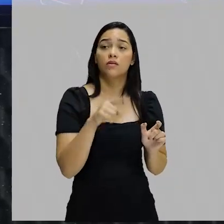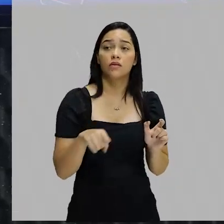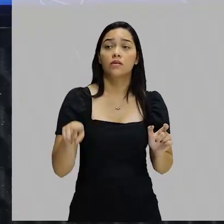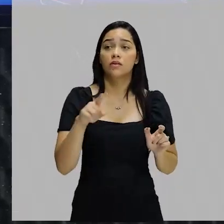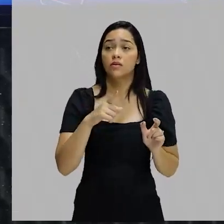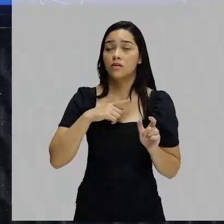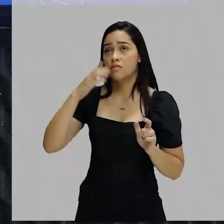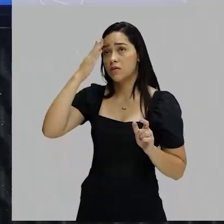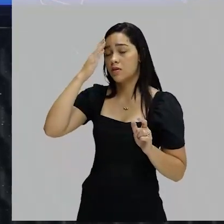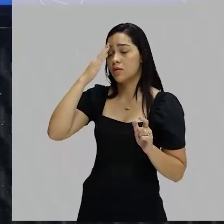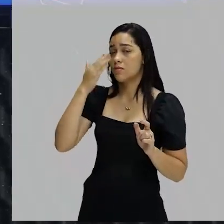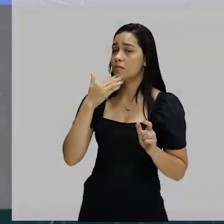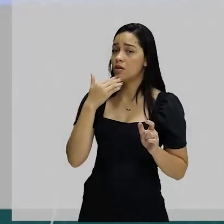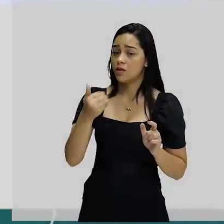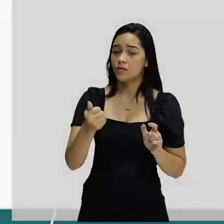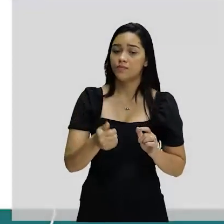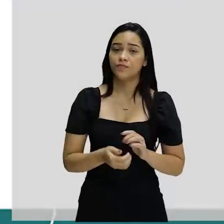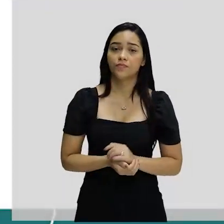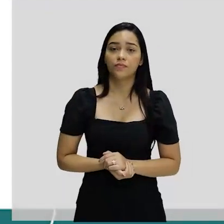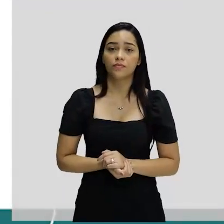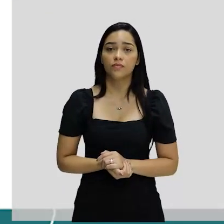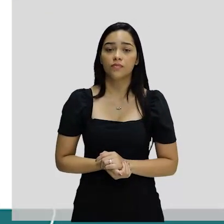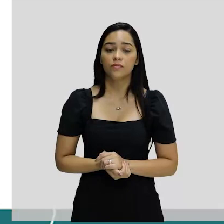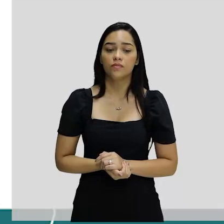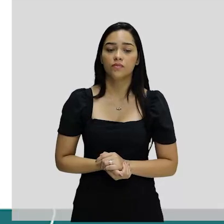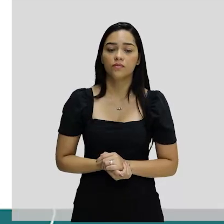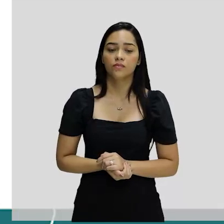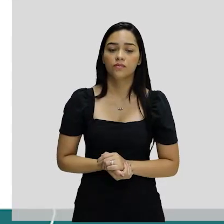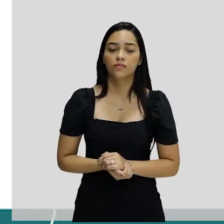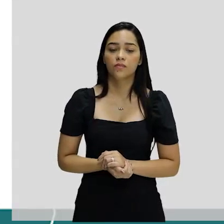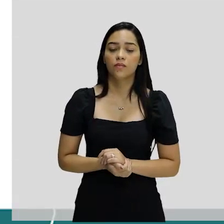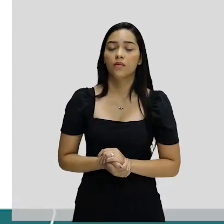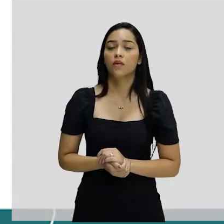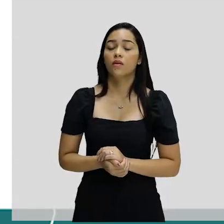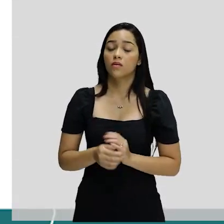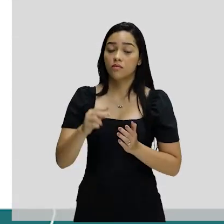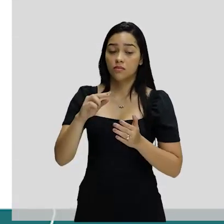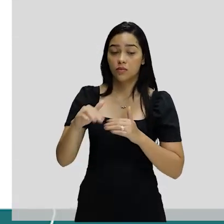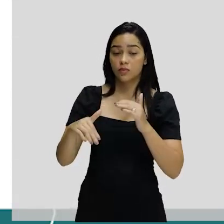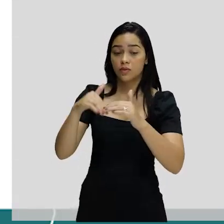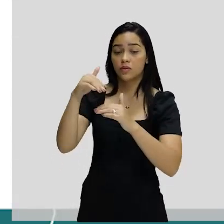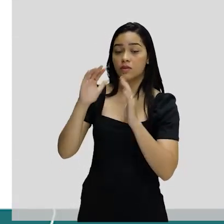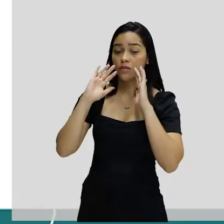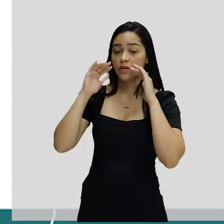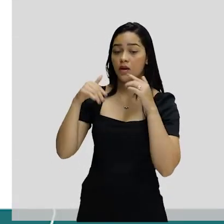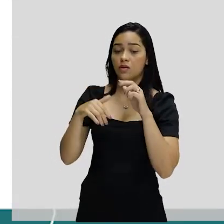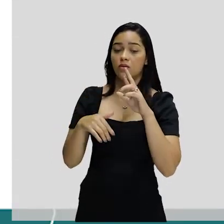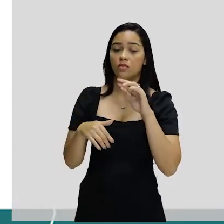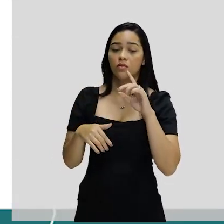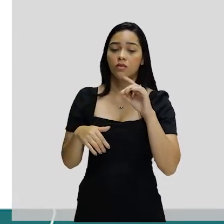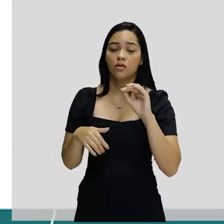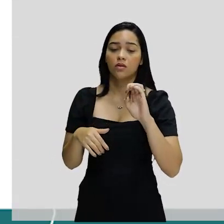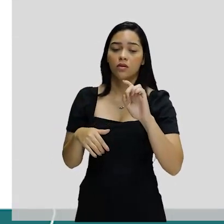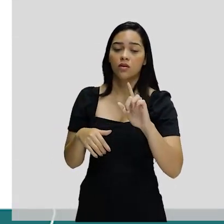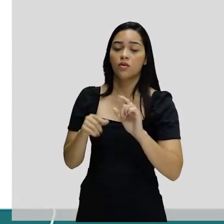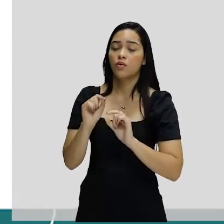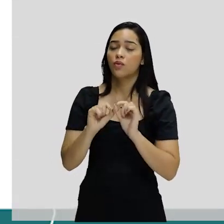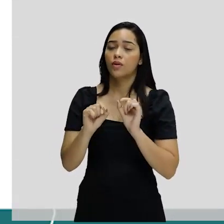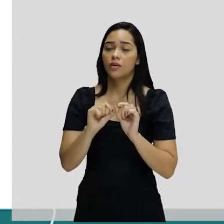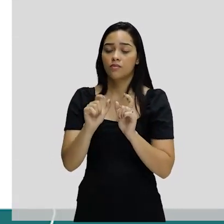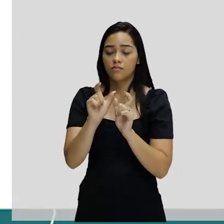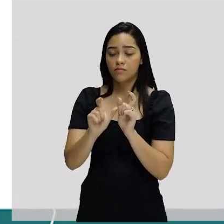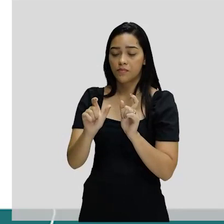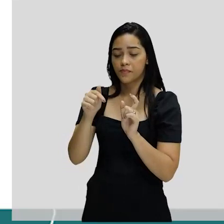tenham uma compreensão melhor. Processos que são centrados no radical, quando a distinção do gênero é feita com